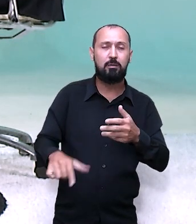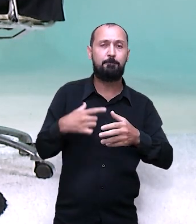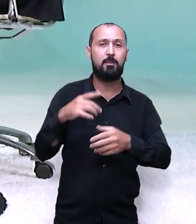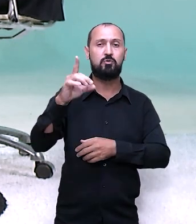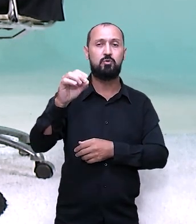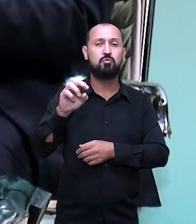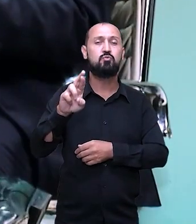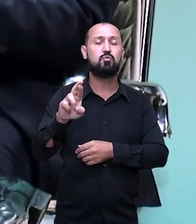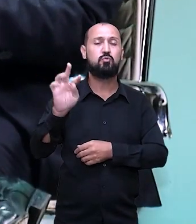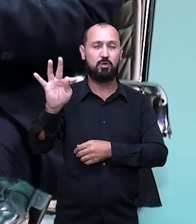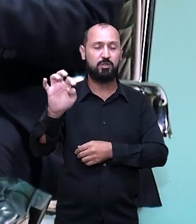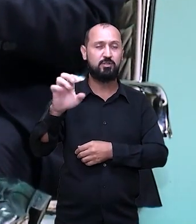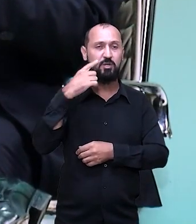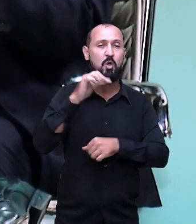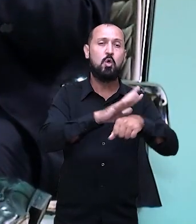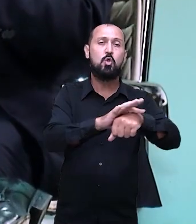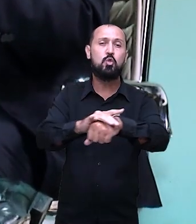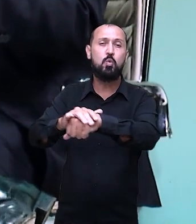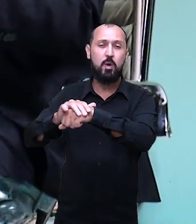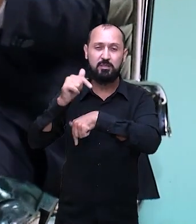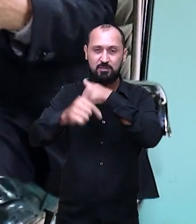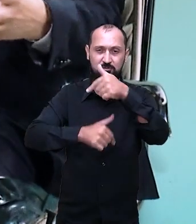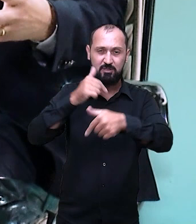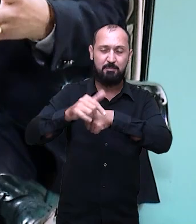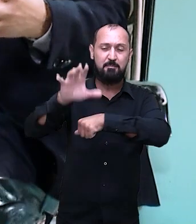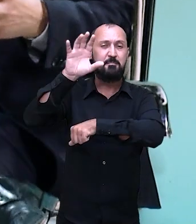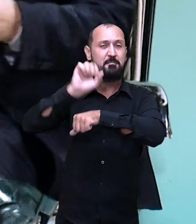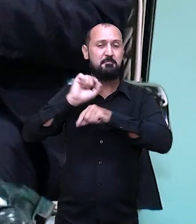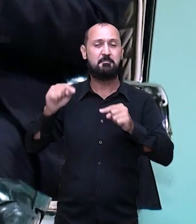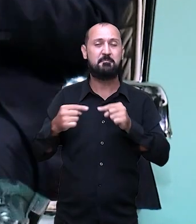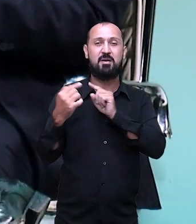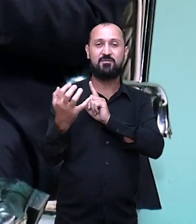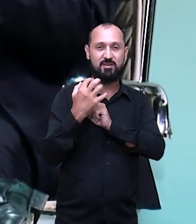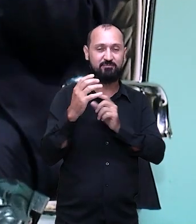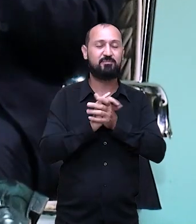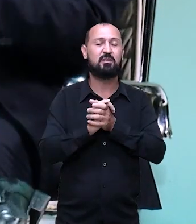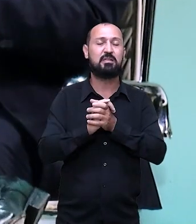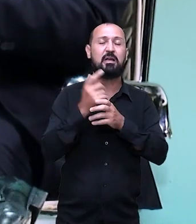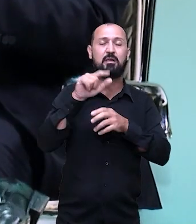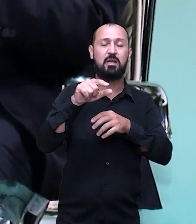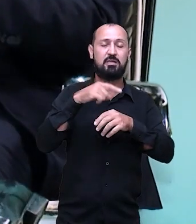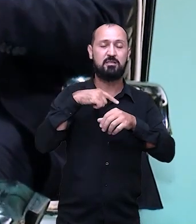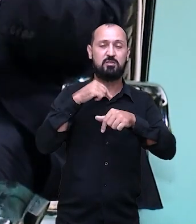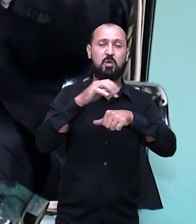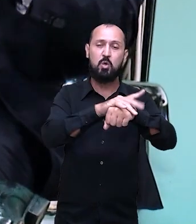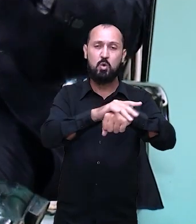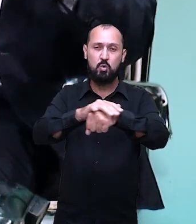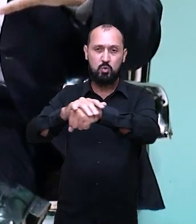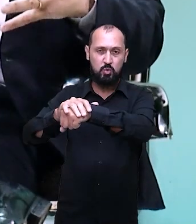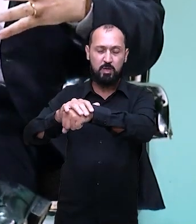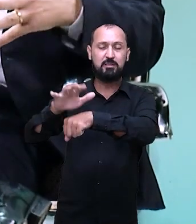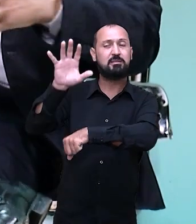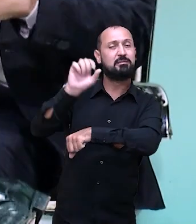de um advogado que atue dentro da empresa no âmbito preventivo, porque as empresas são obrigadas a cumprir